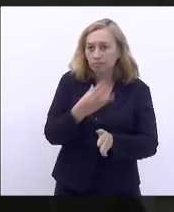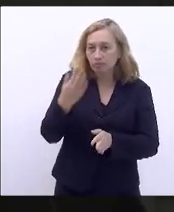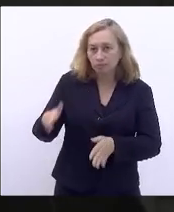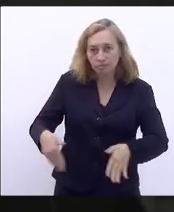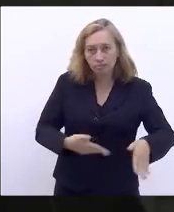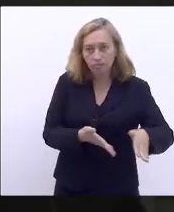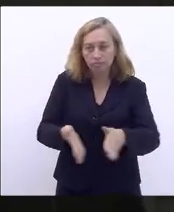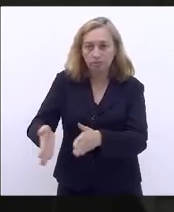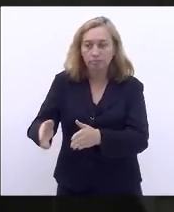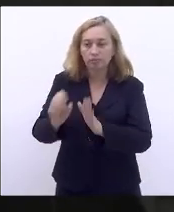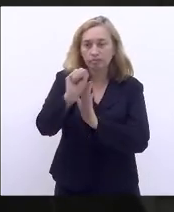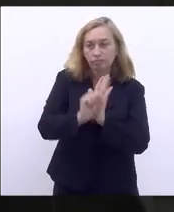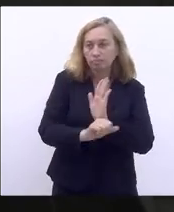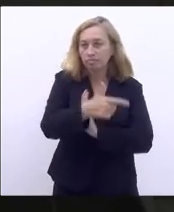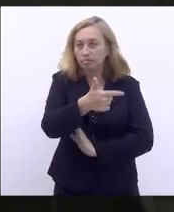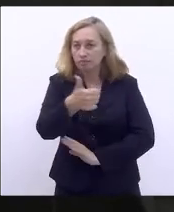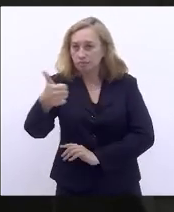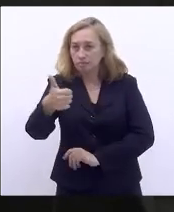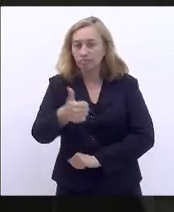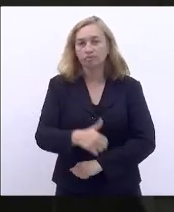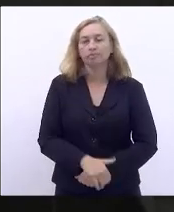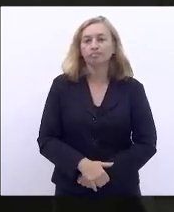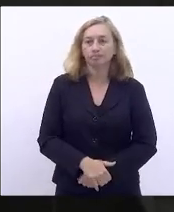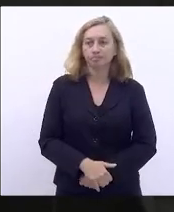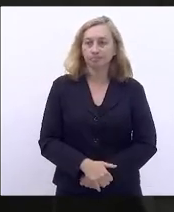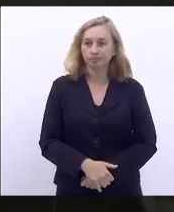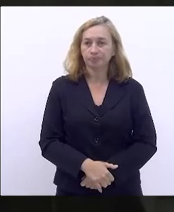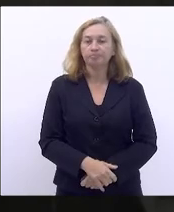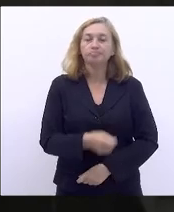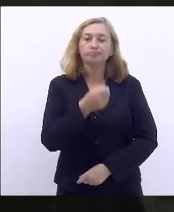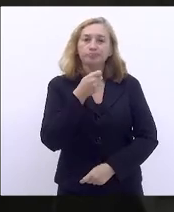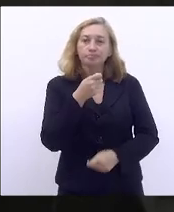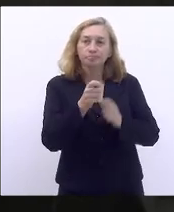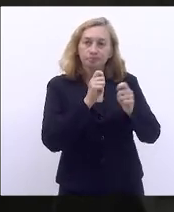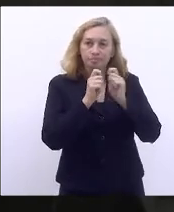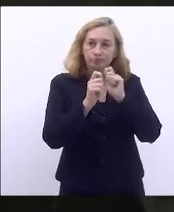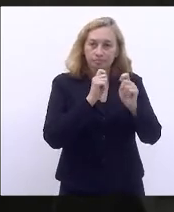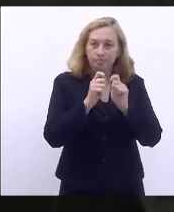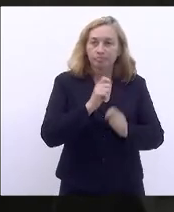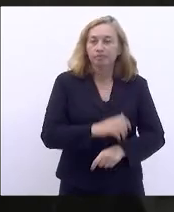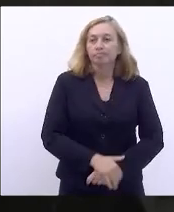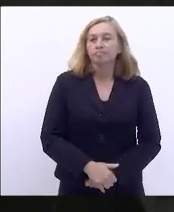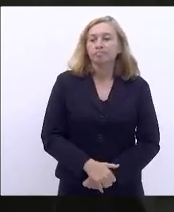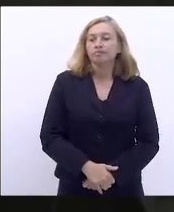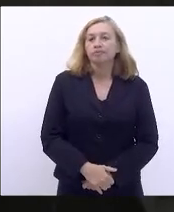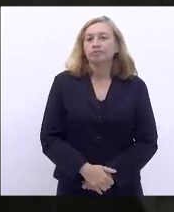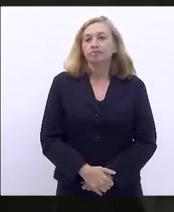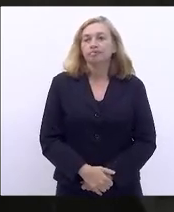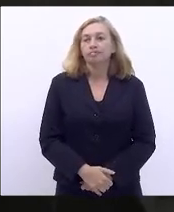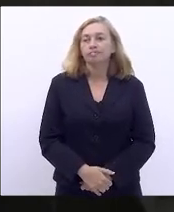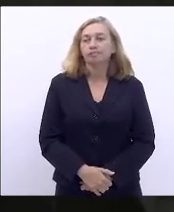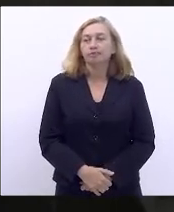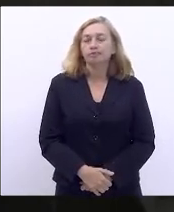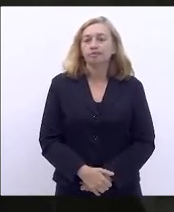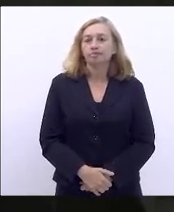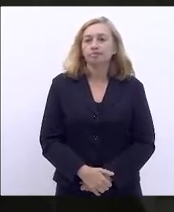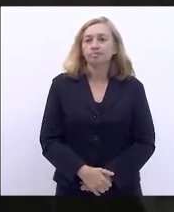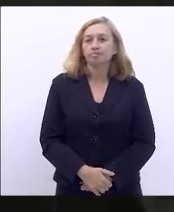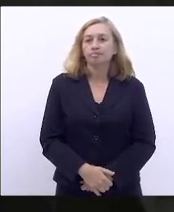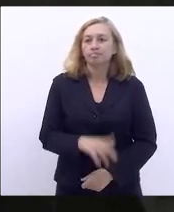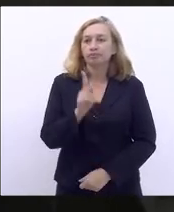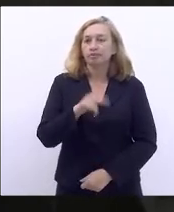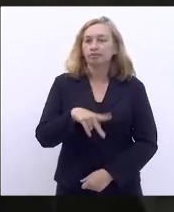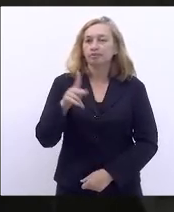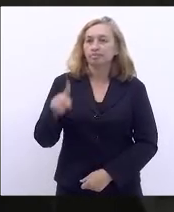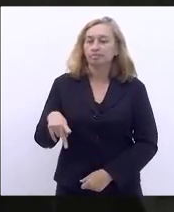do século XXI, e essa entrevista ela foi concedida pelo